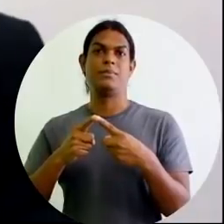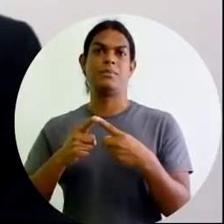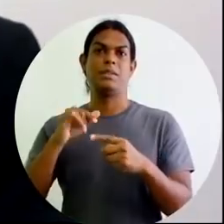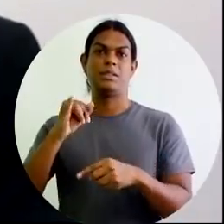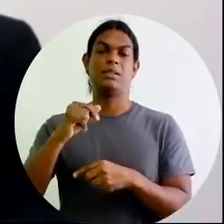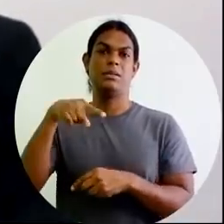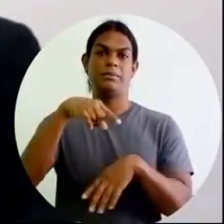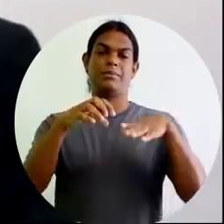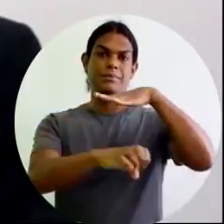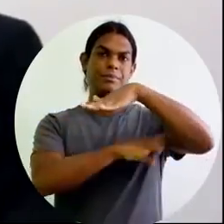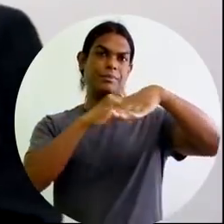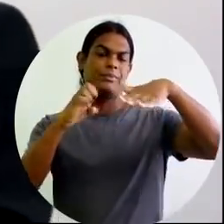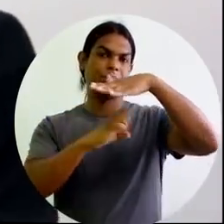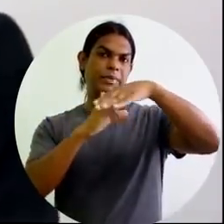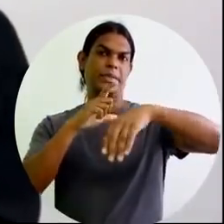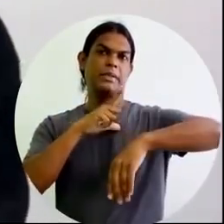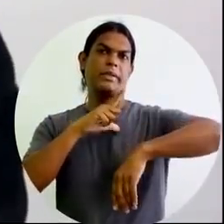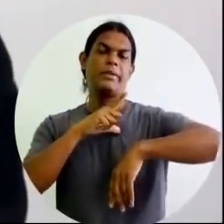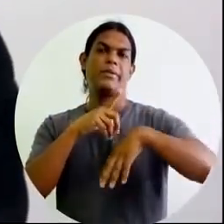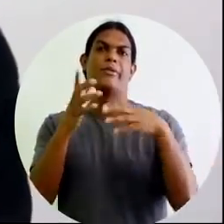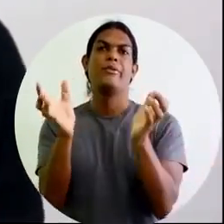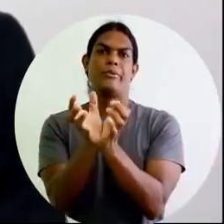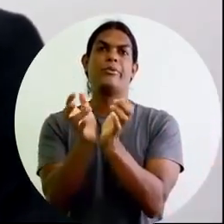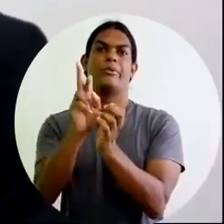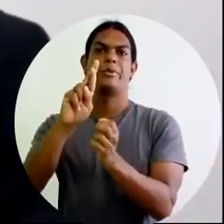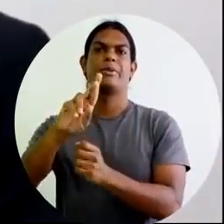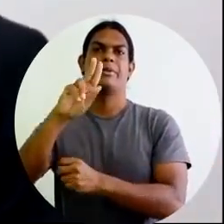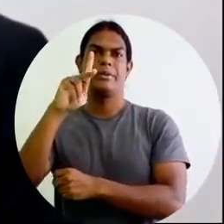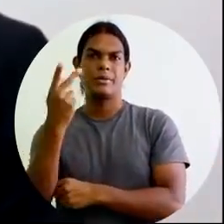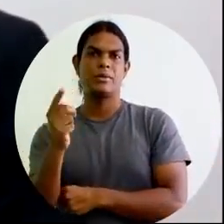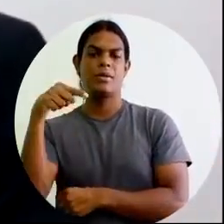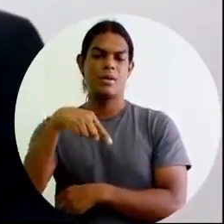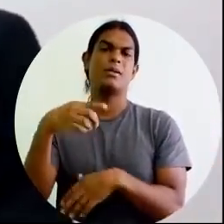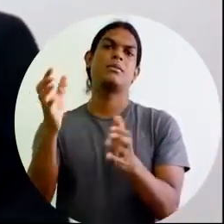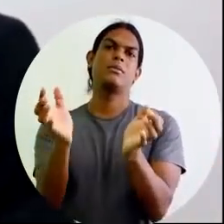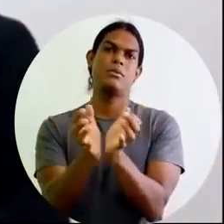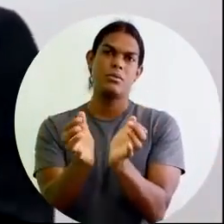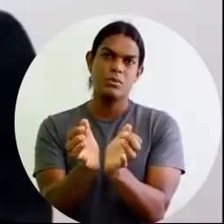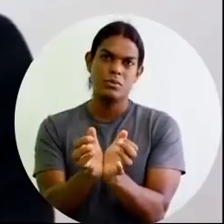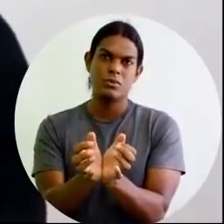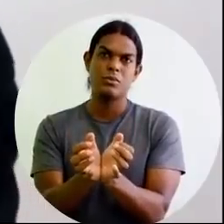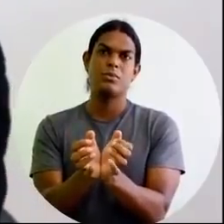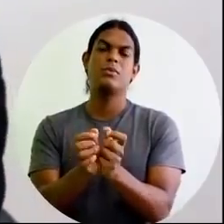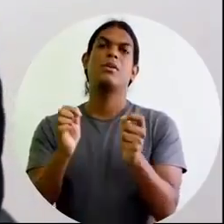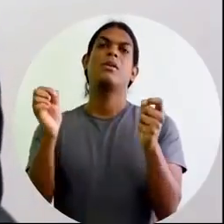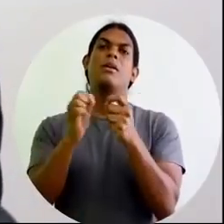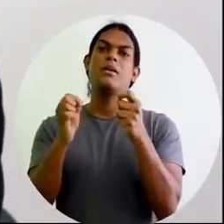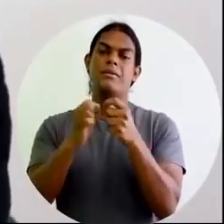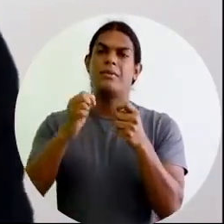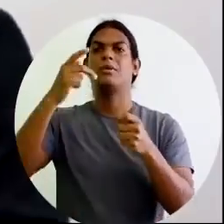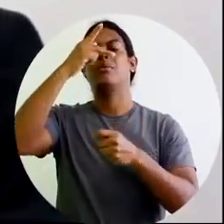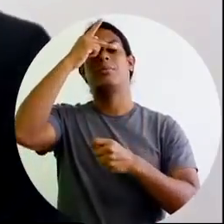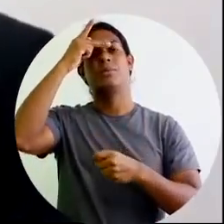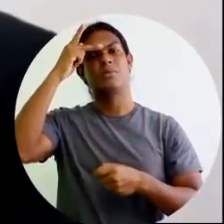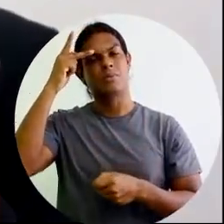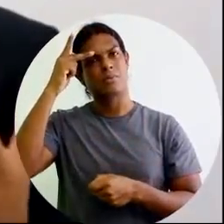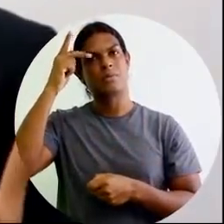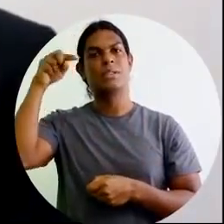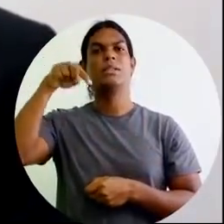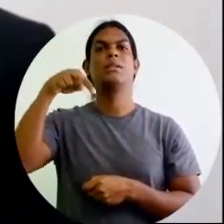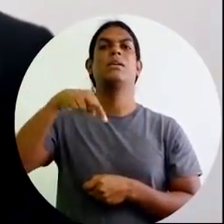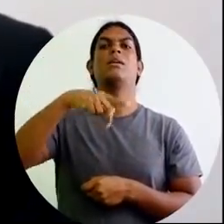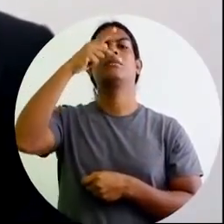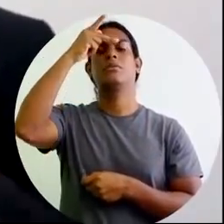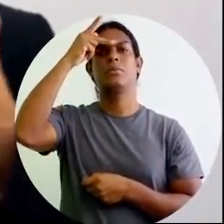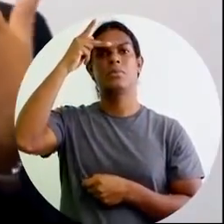na empresa existe um grupo de recursos humanos, esse grupo, né, esta equipe é formada por pessoas e, lógico,